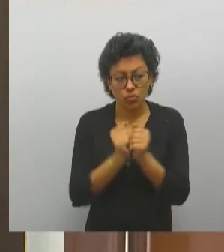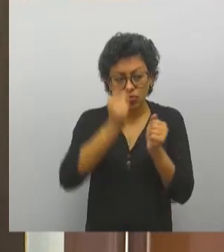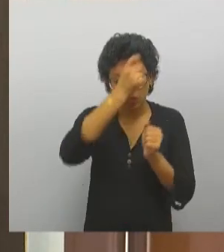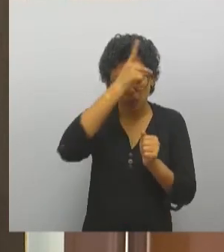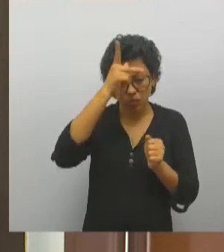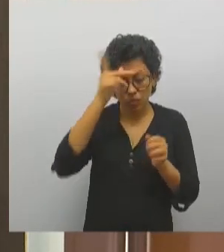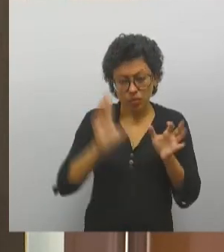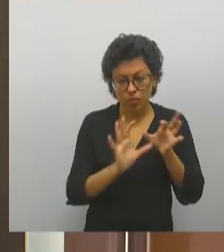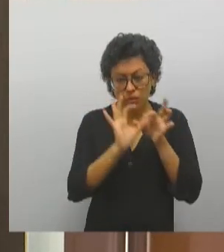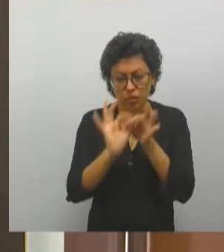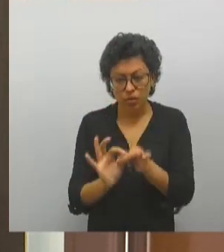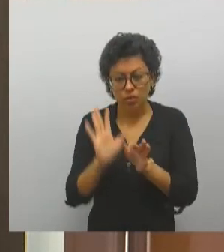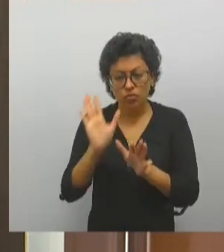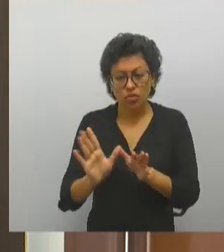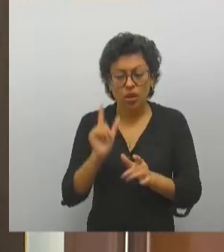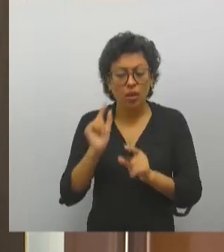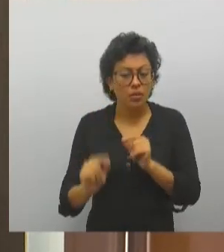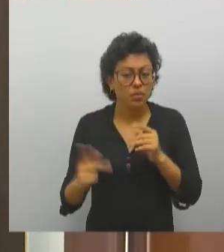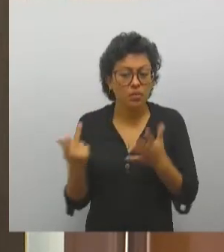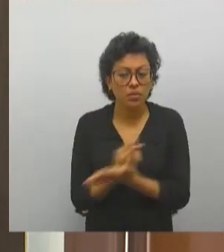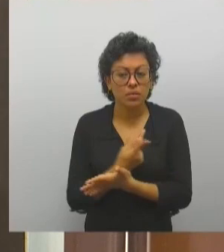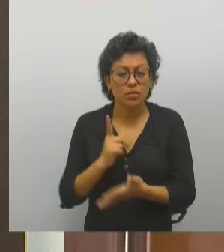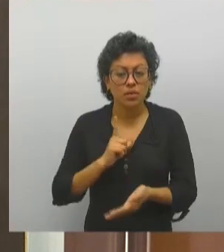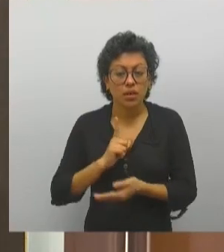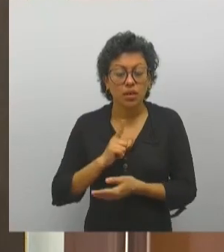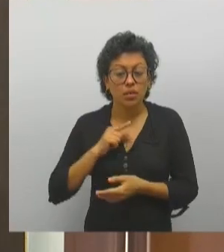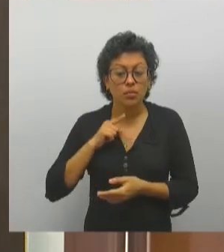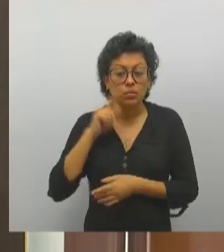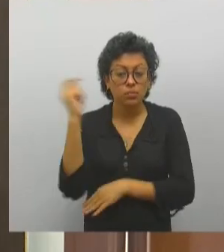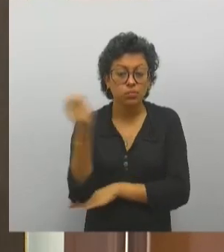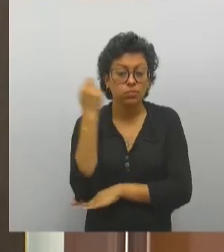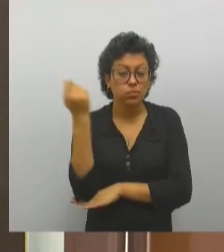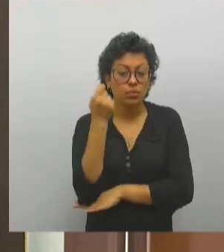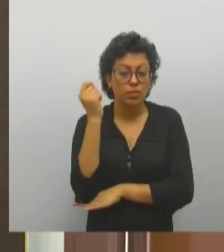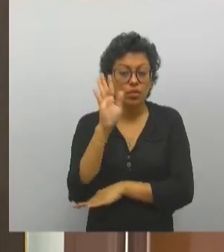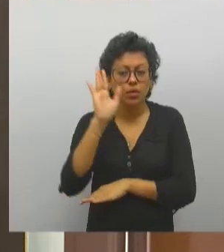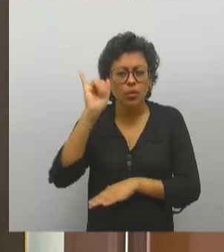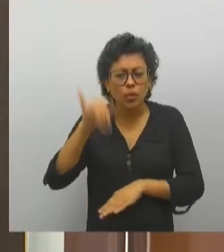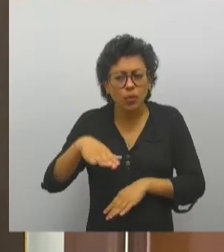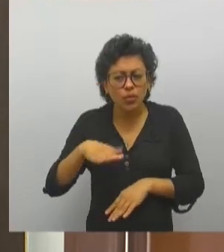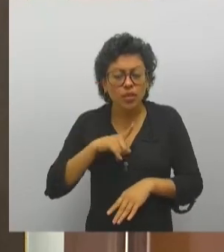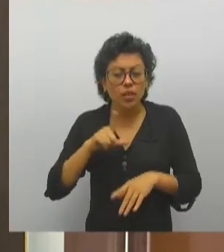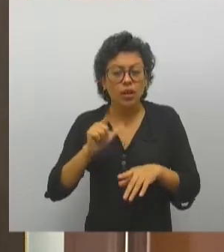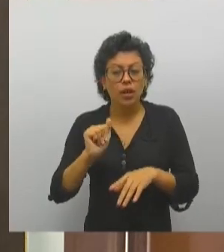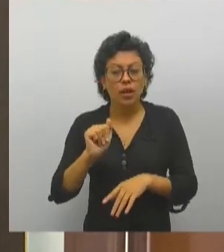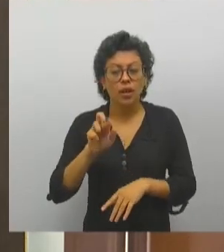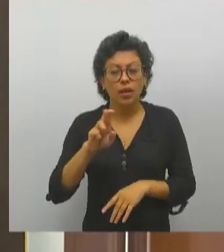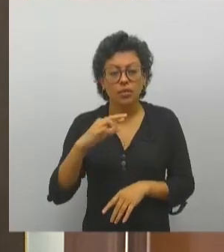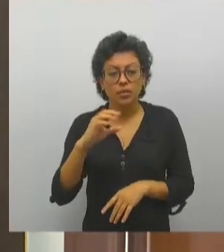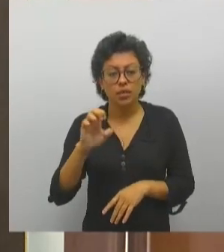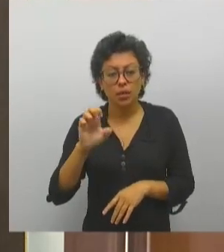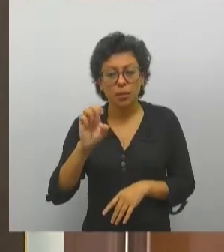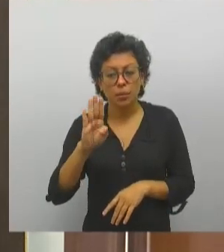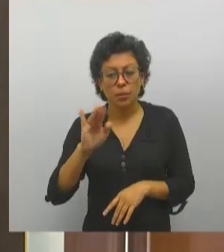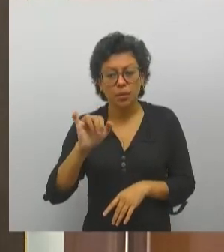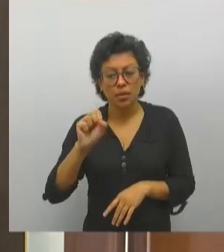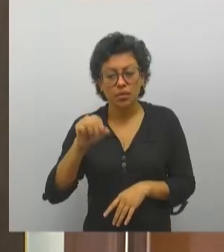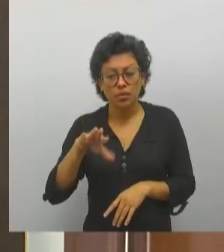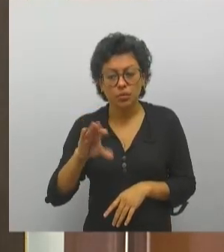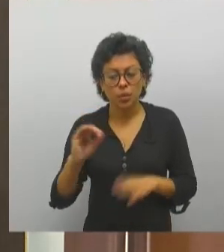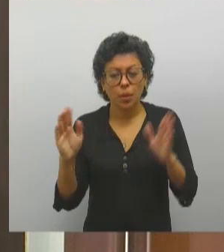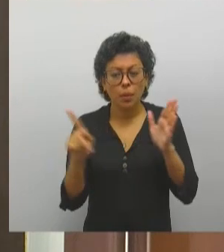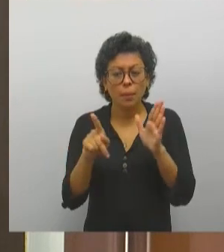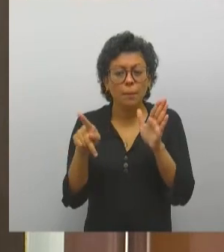Prefeitura, que ela já está comprometida. Aqui, no final da Arcebispo Santos, tem a rua 11 de junho, onde ficam os prédios da Marinha